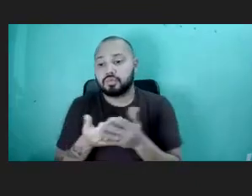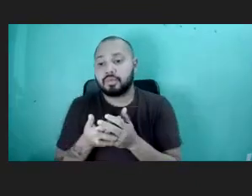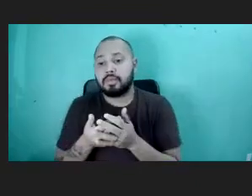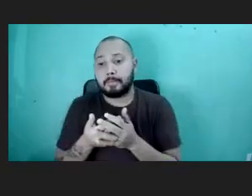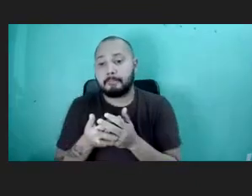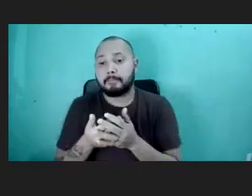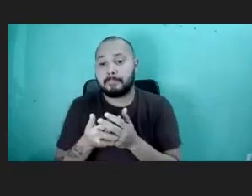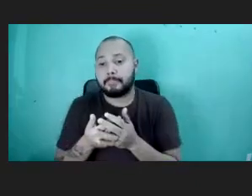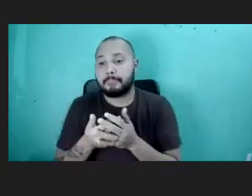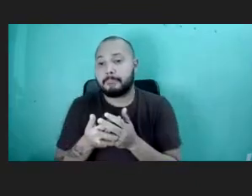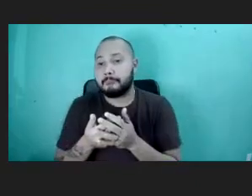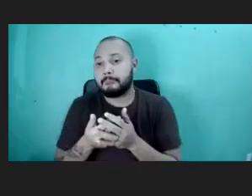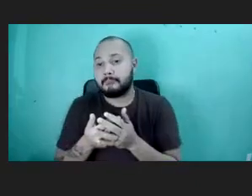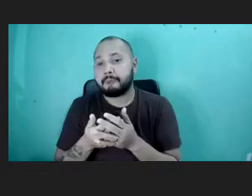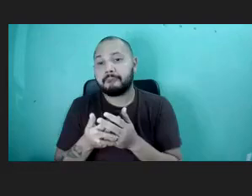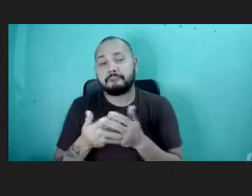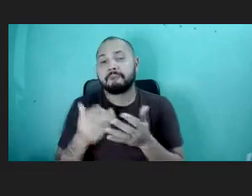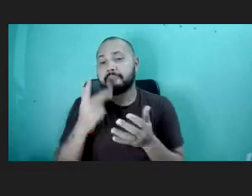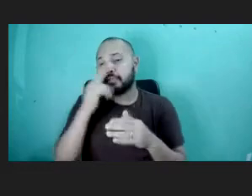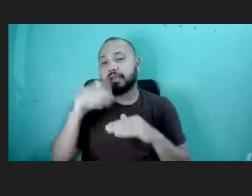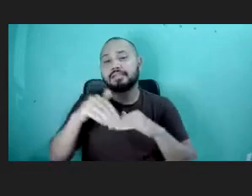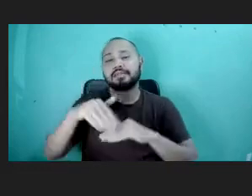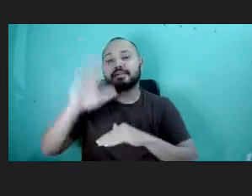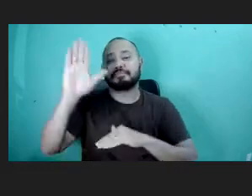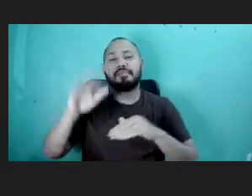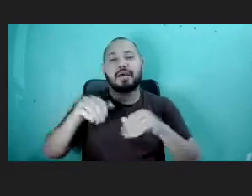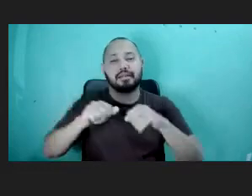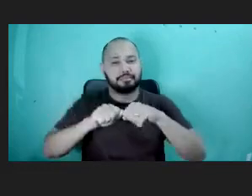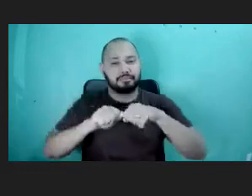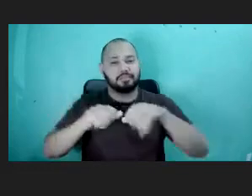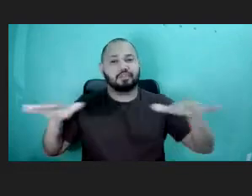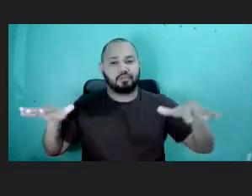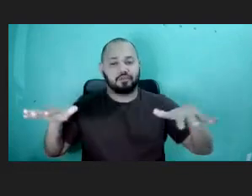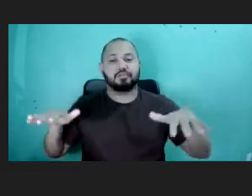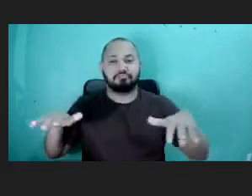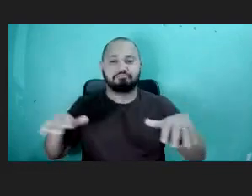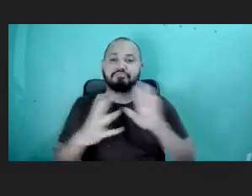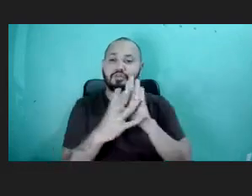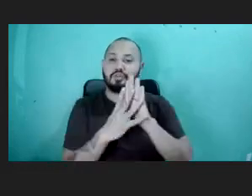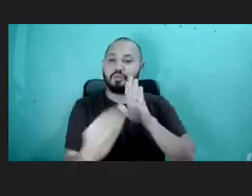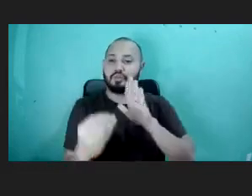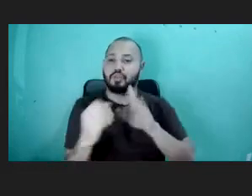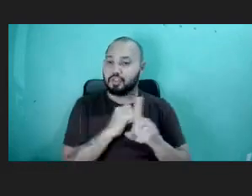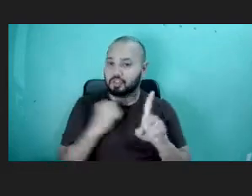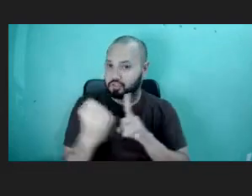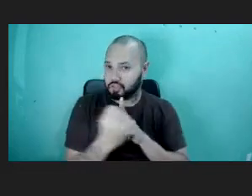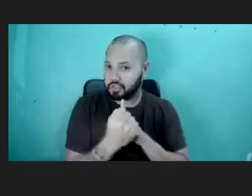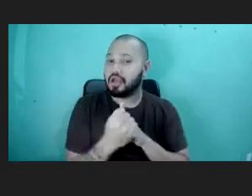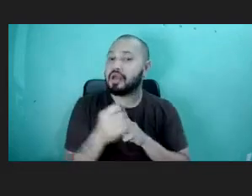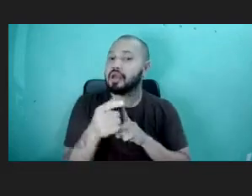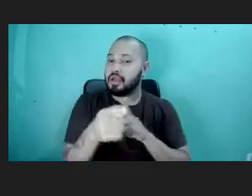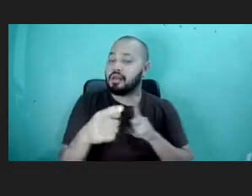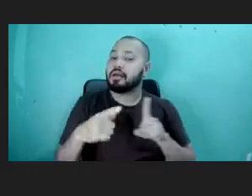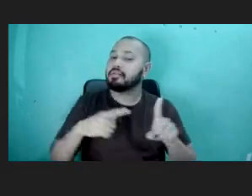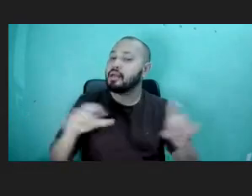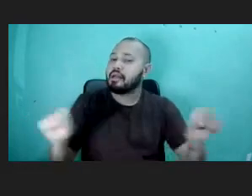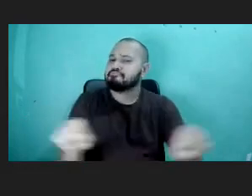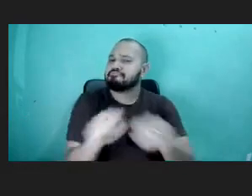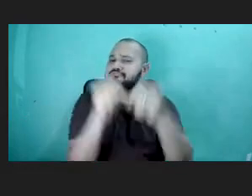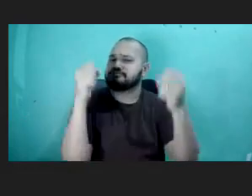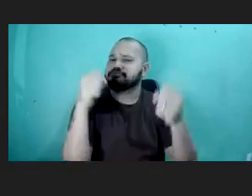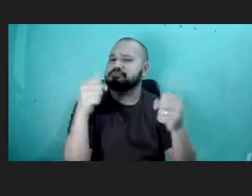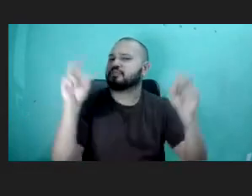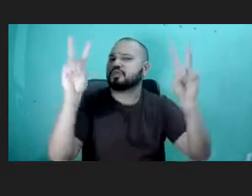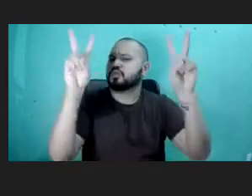mais difundido, assim, o próprio modelo social que promove essa ruptura que é importante quando ela